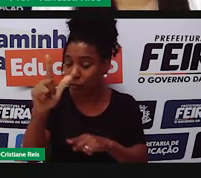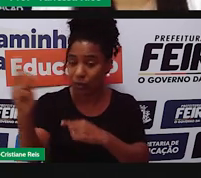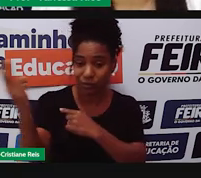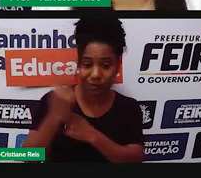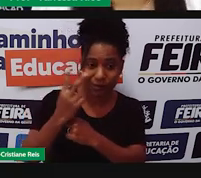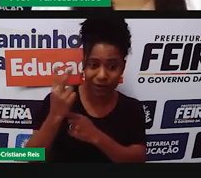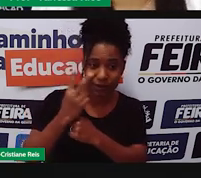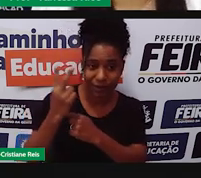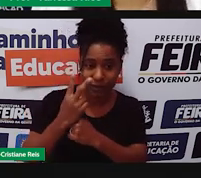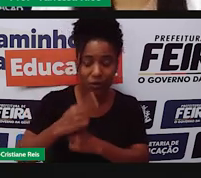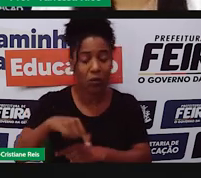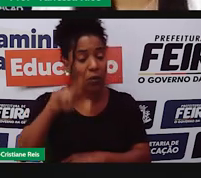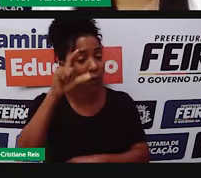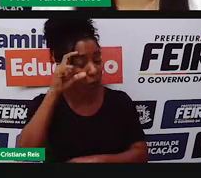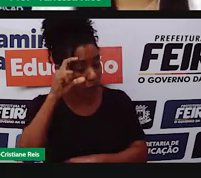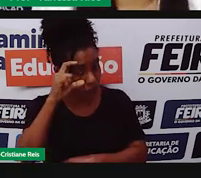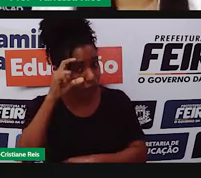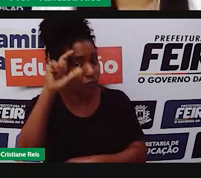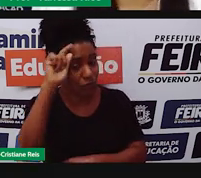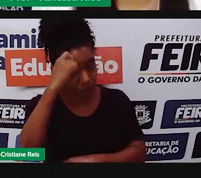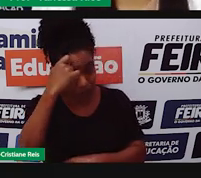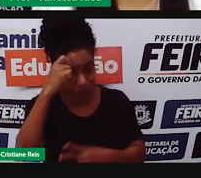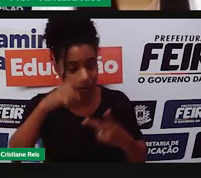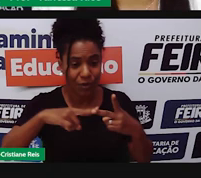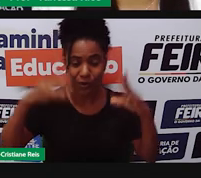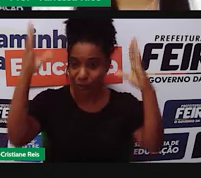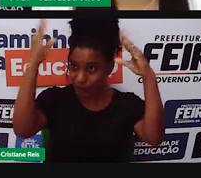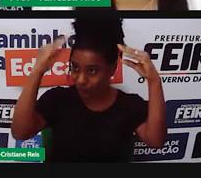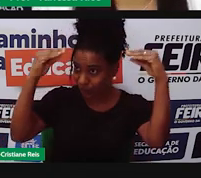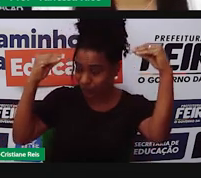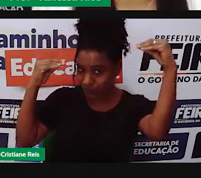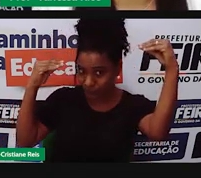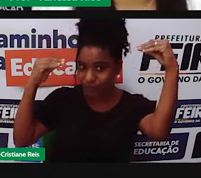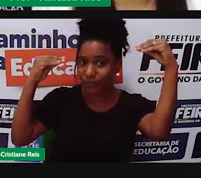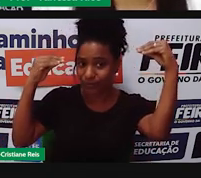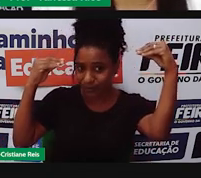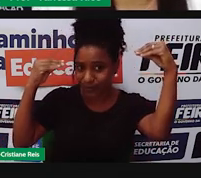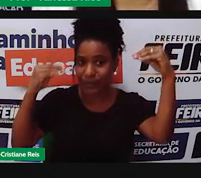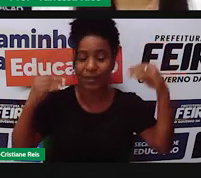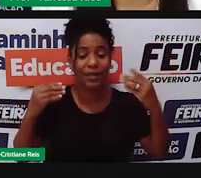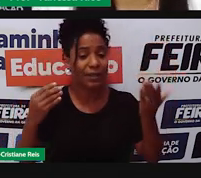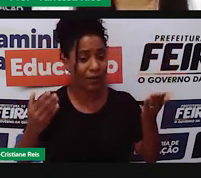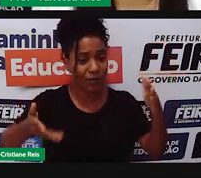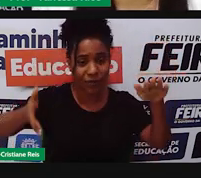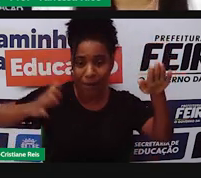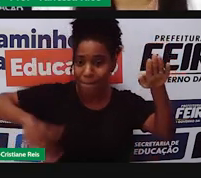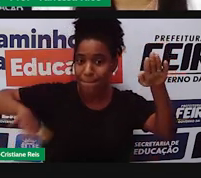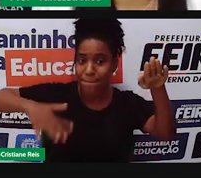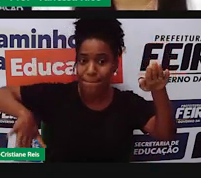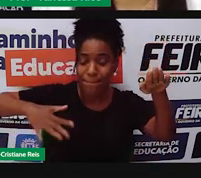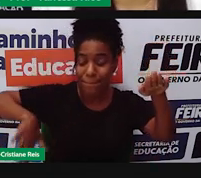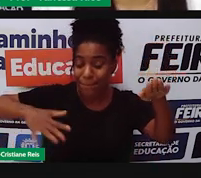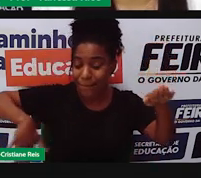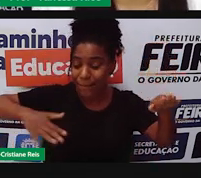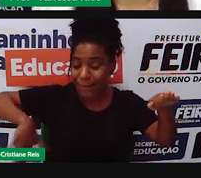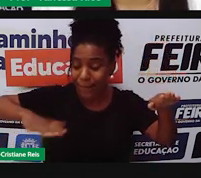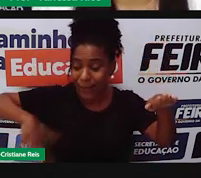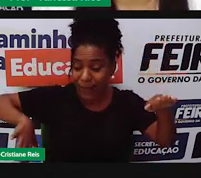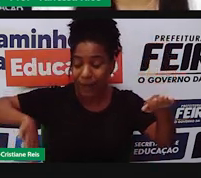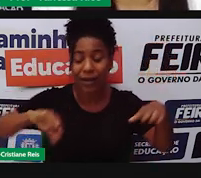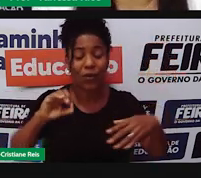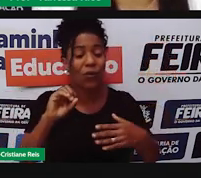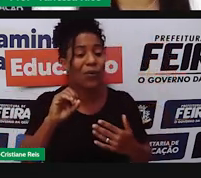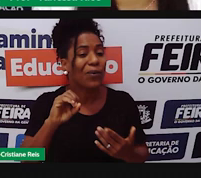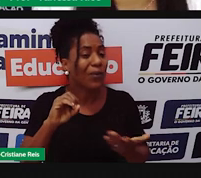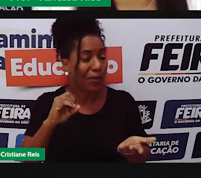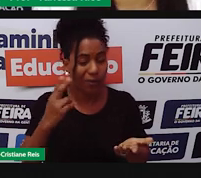como óculos de sol, né? Como chapéu, principalmente quando você for aí à praia ou em lugares que você vai ficar em um